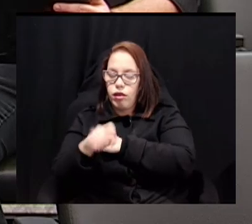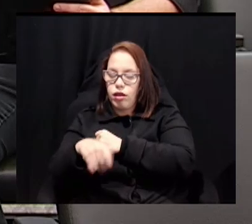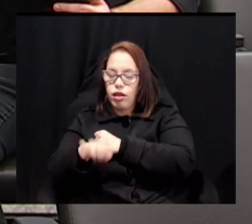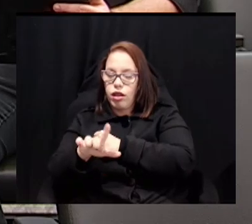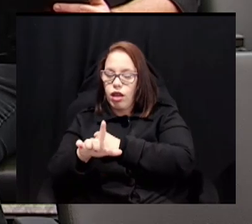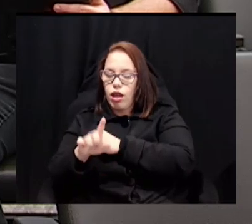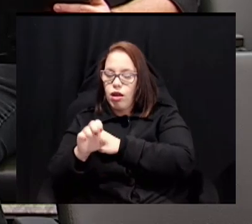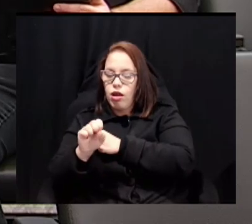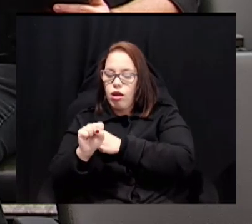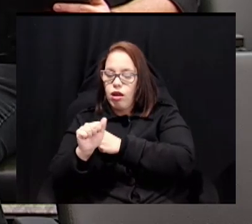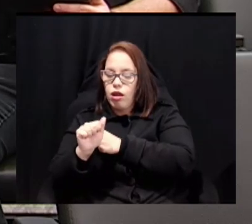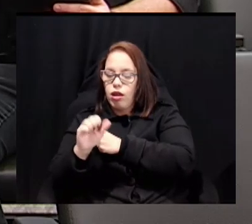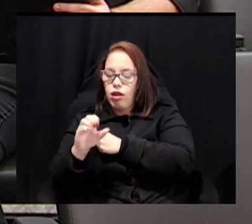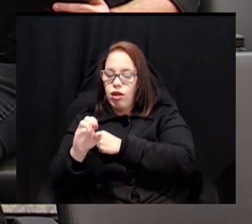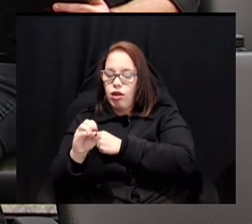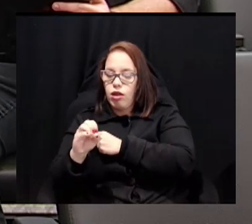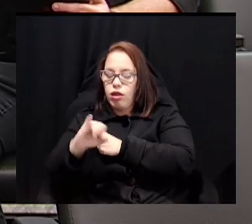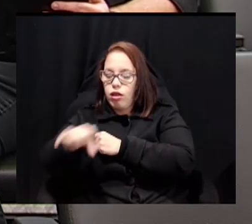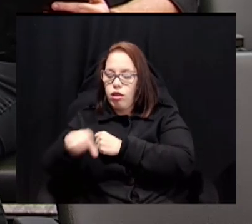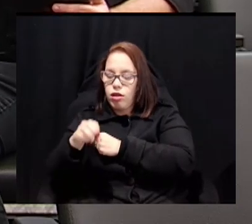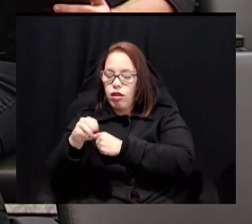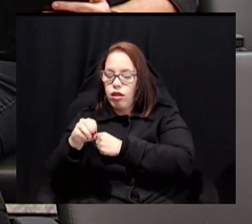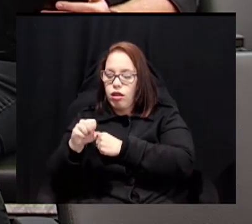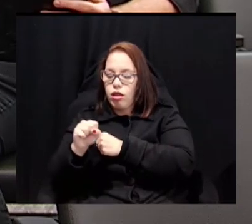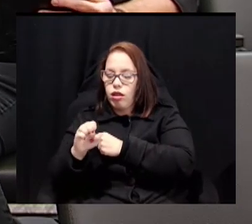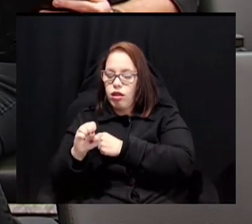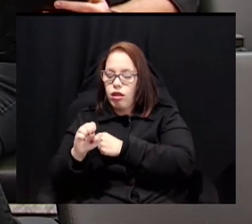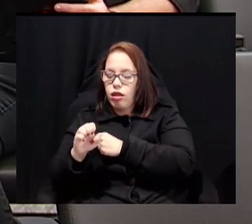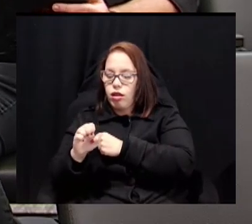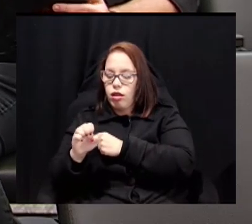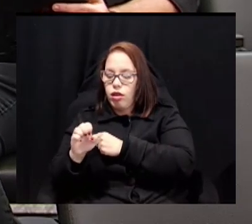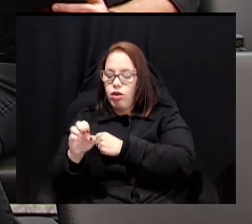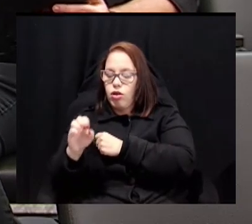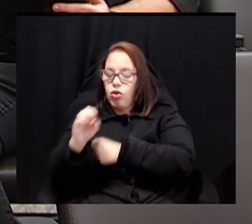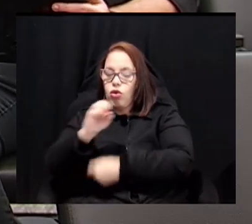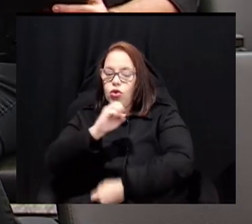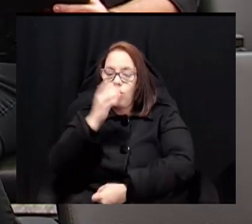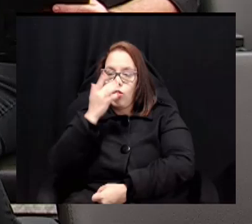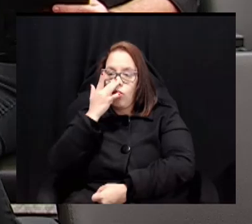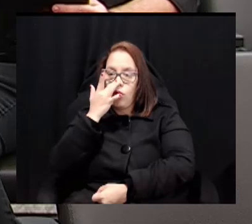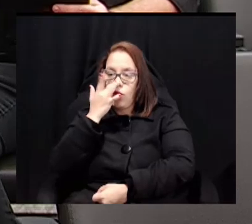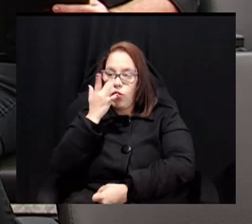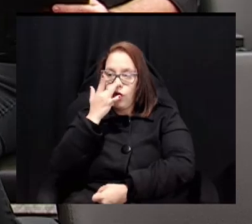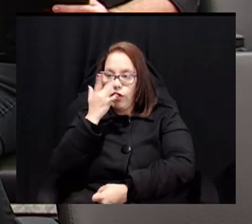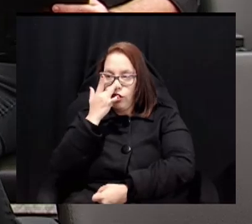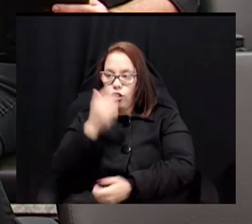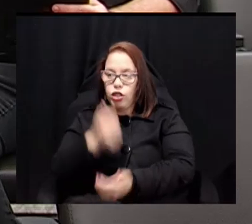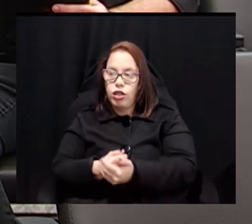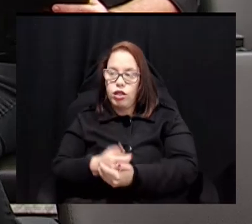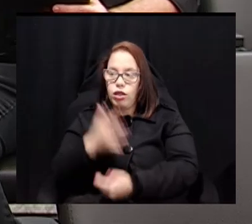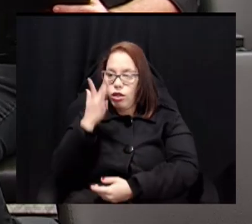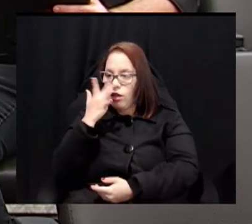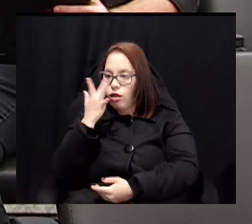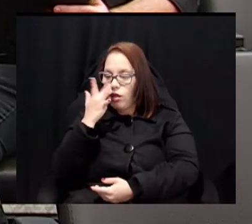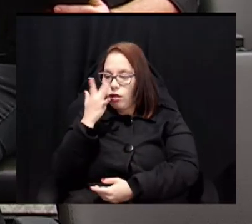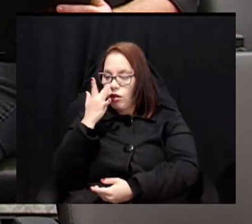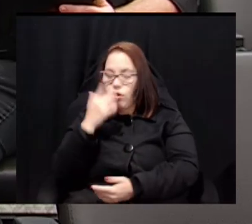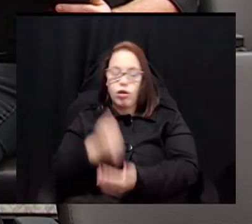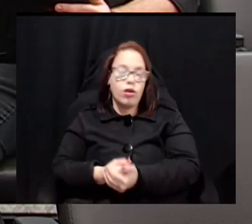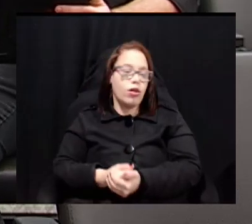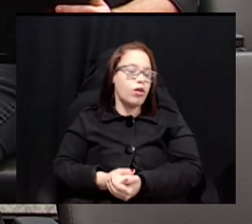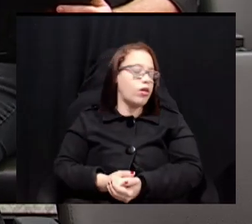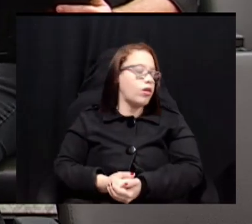bairro Residencial São José, no bairro Ouro Verde. Sim, na verdade é a região do Ouro Verde, ali São José, né? Na verdade eu diria mais que